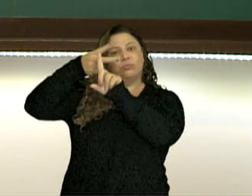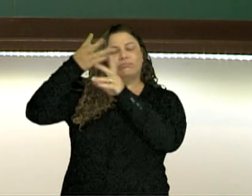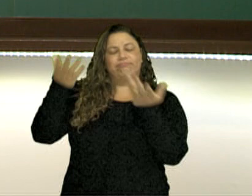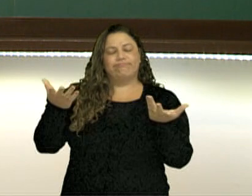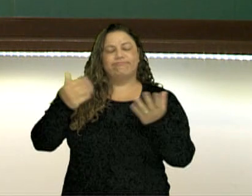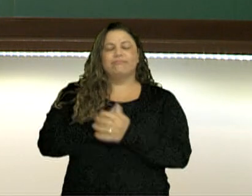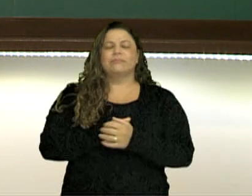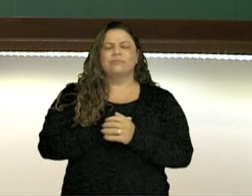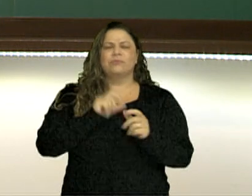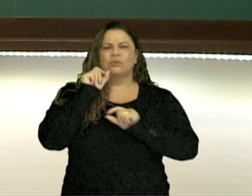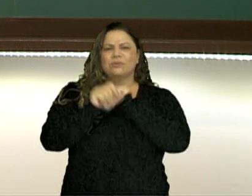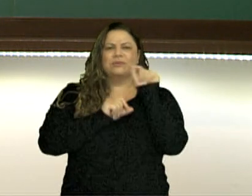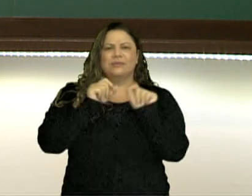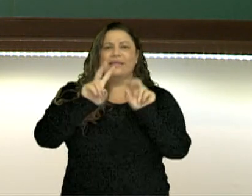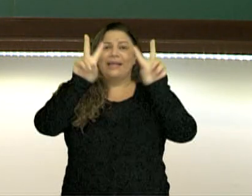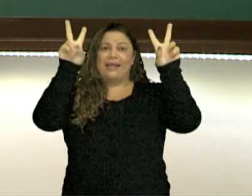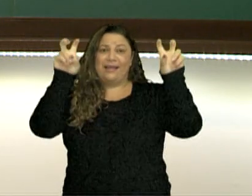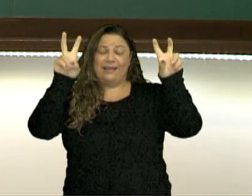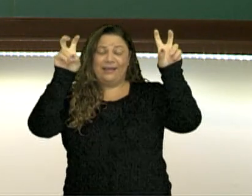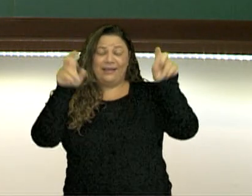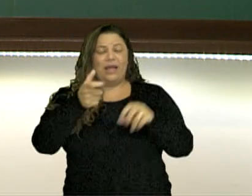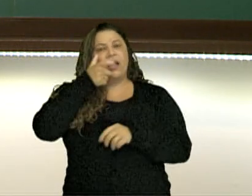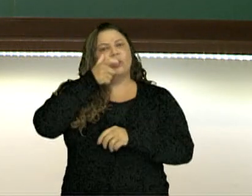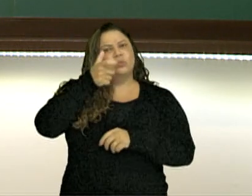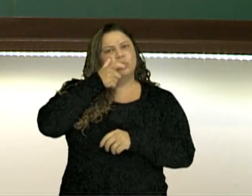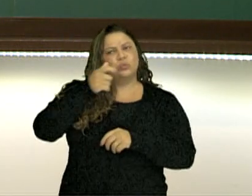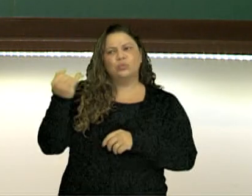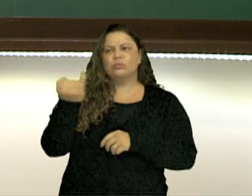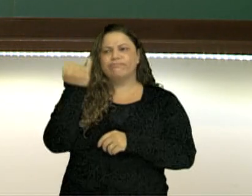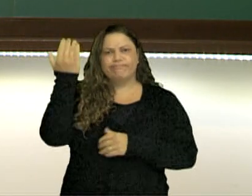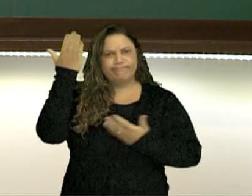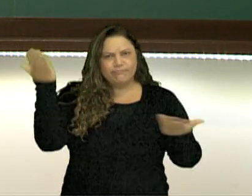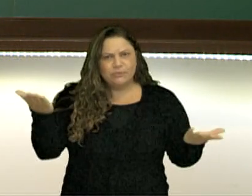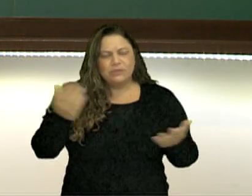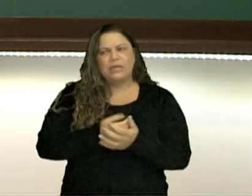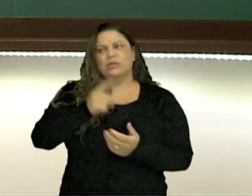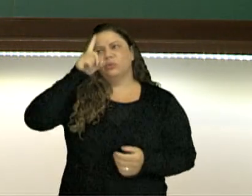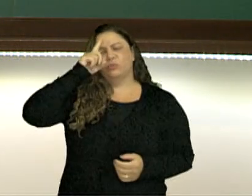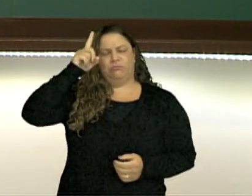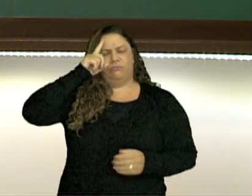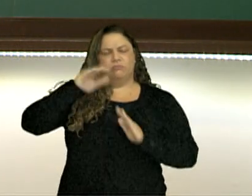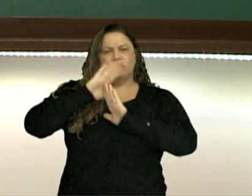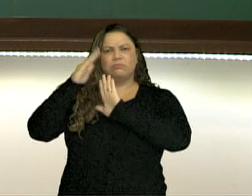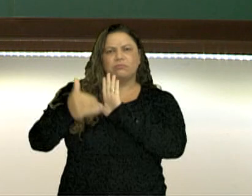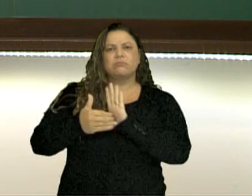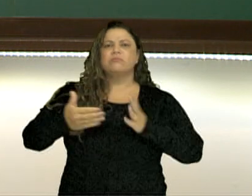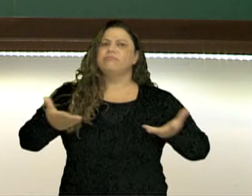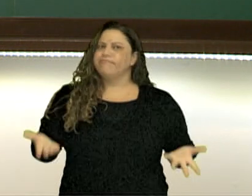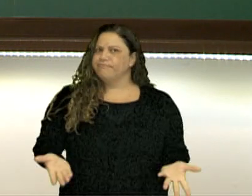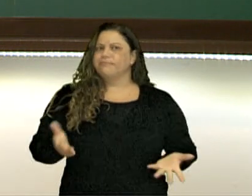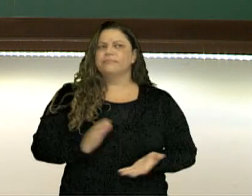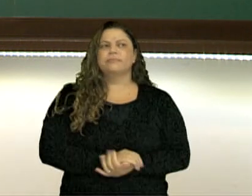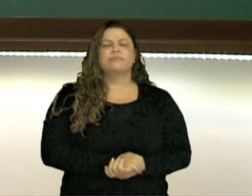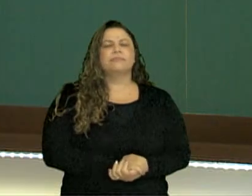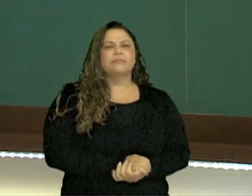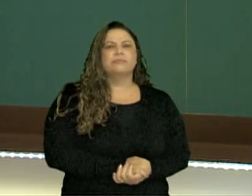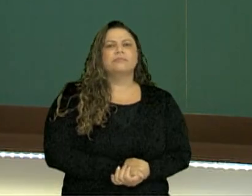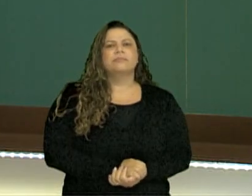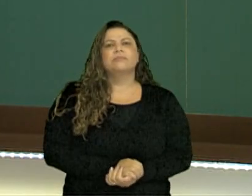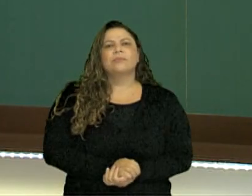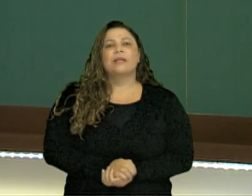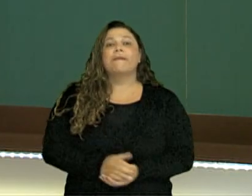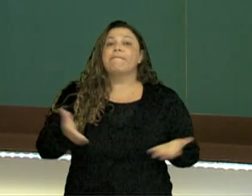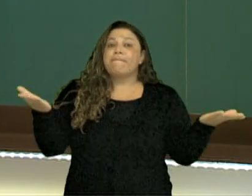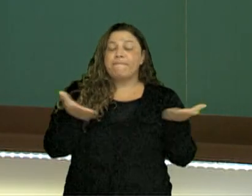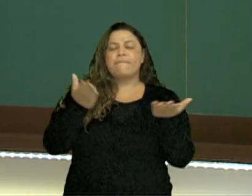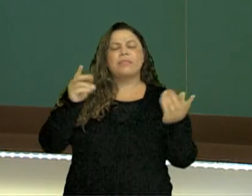extremamente interessante e que tem tudo a ver com o nosso cotidiano, gente. Então, nosso objetivo de hoje vai ser